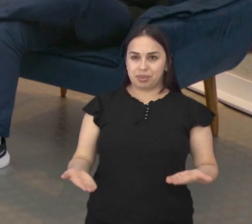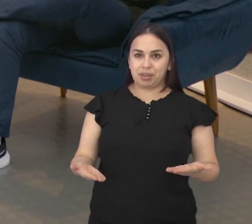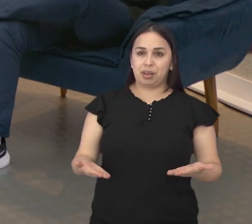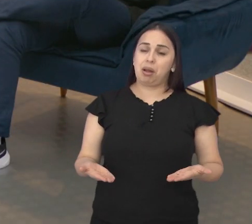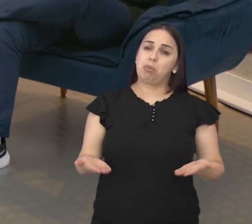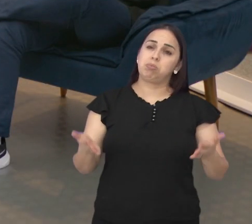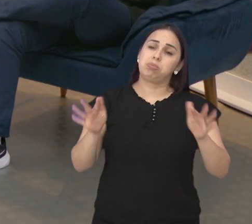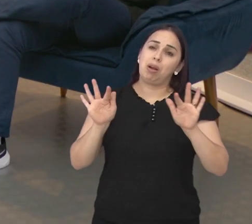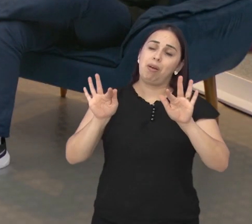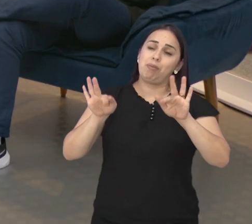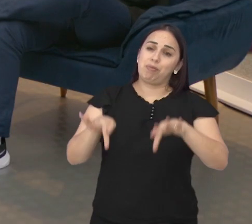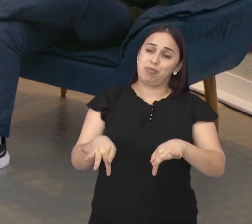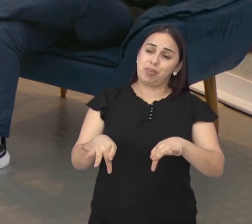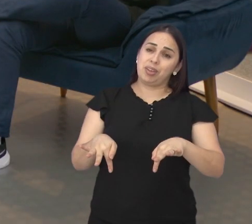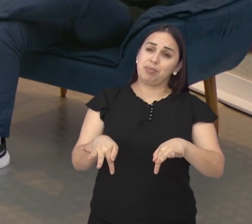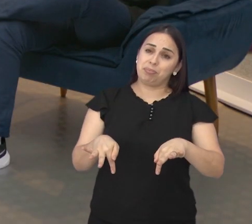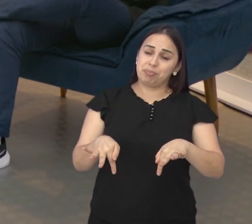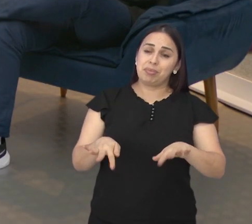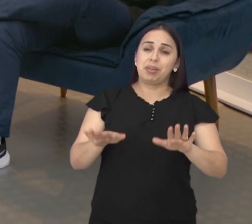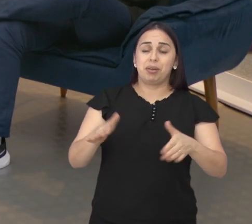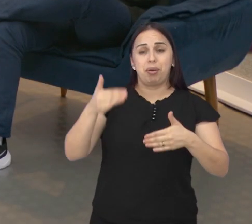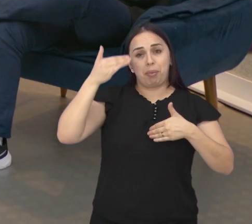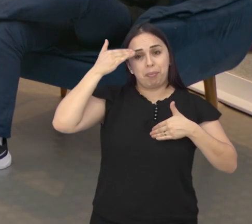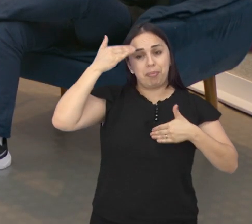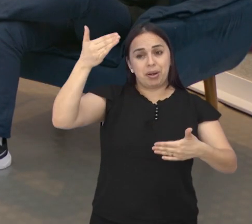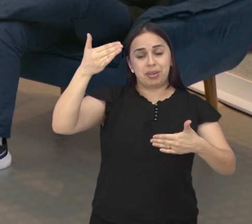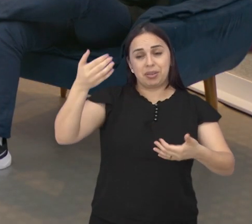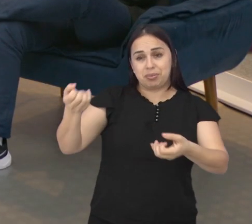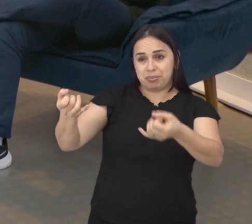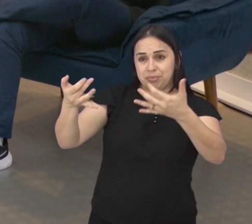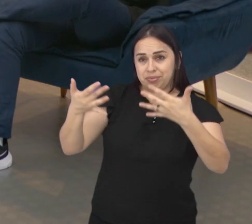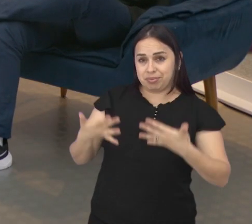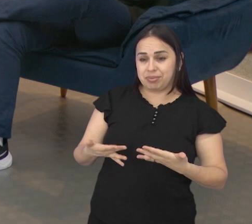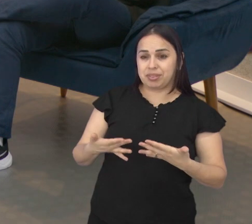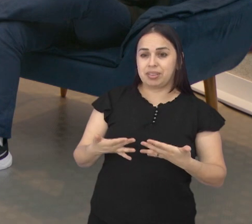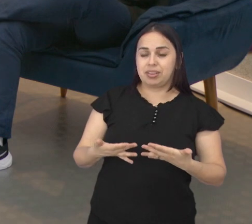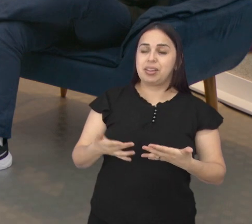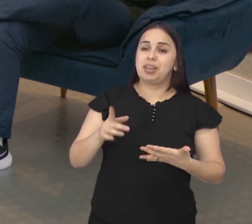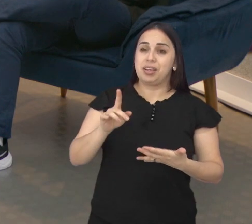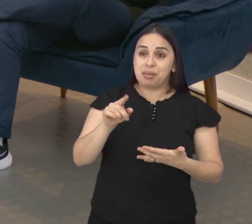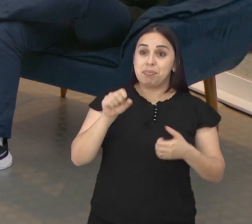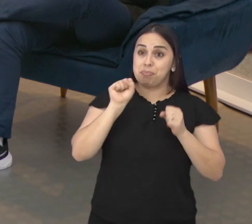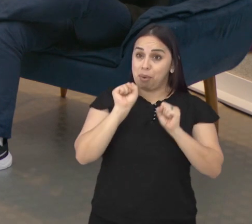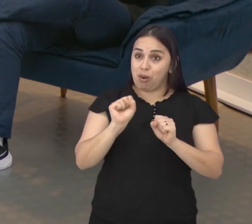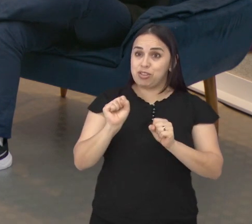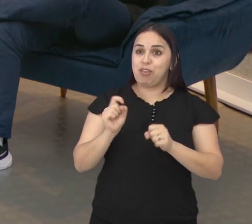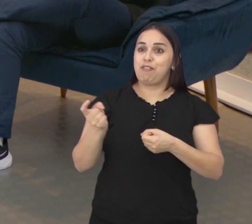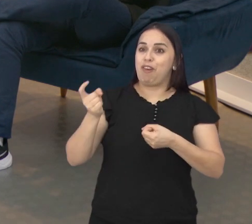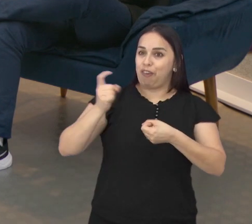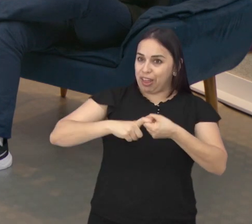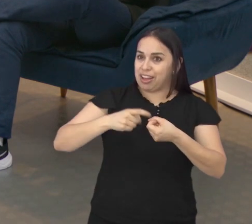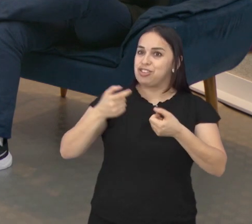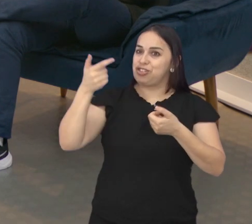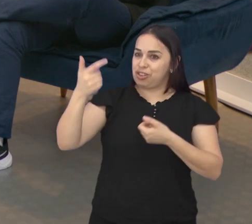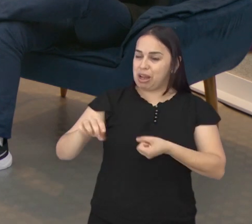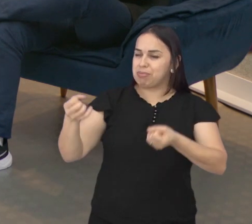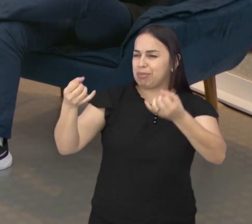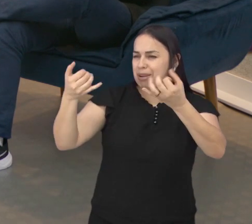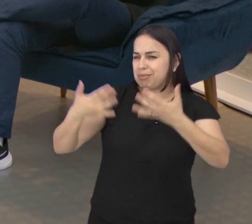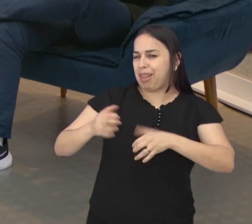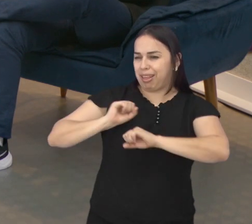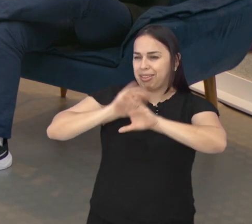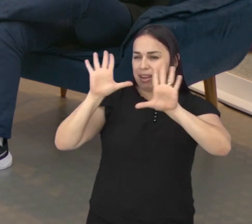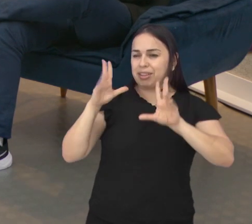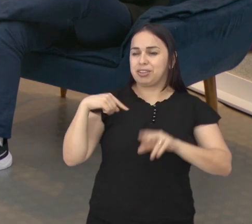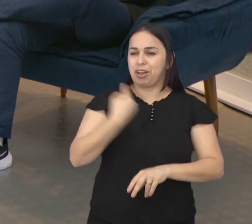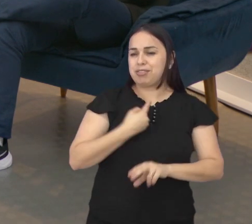Chegamos ao ponto final do nosso programa de hoje. Muito obrigado pelas informações, Roberto. Já fica aqui o convite para você voltar mais vezes para a gente